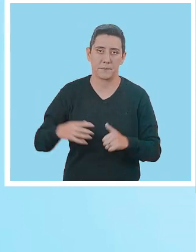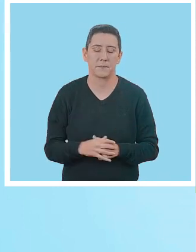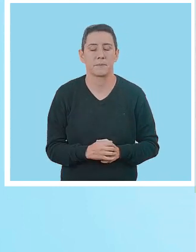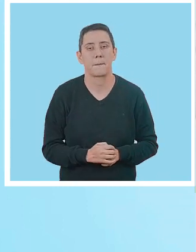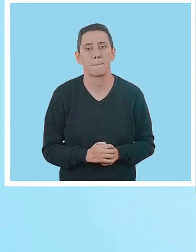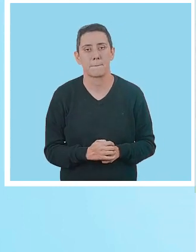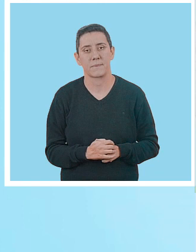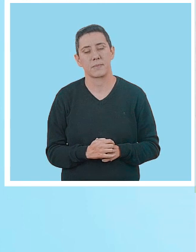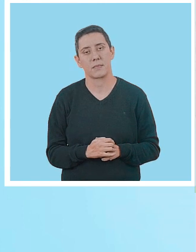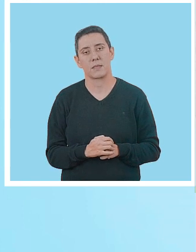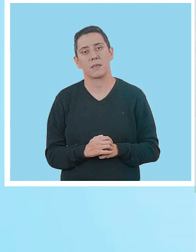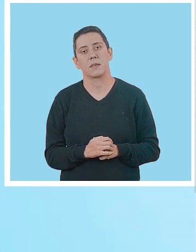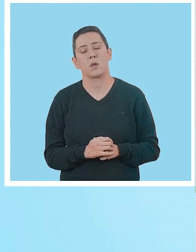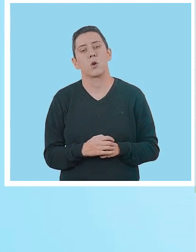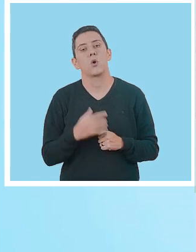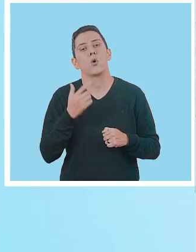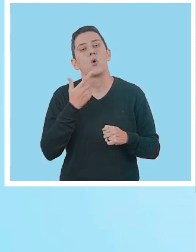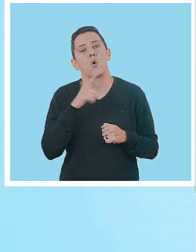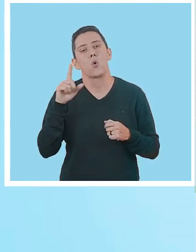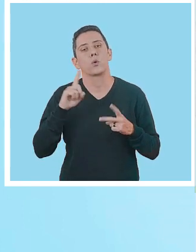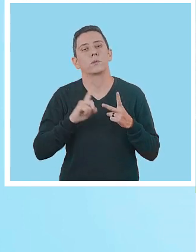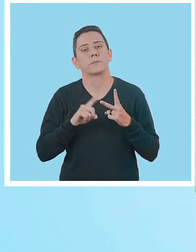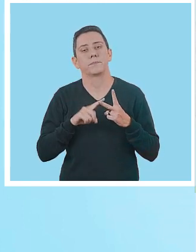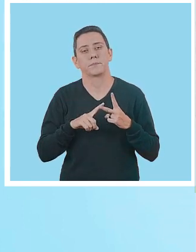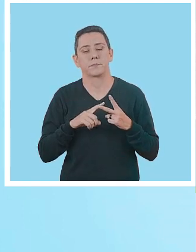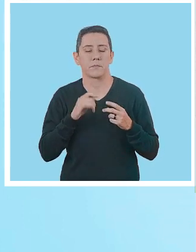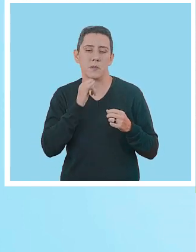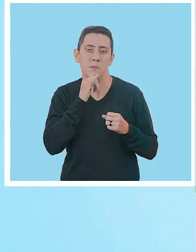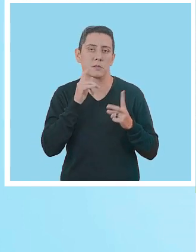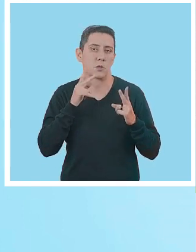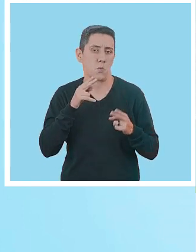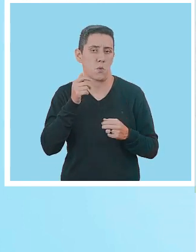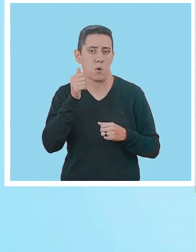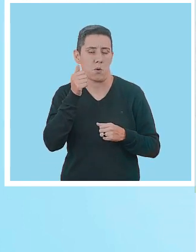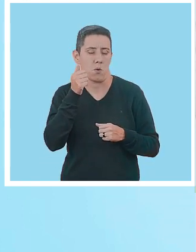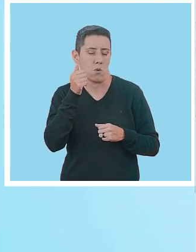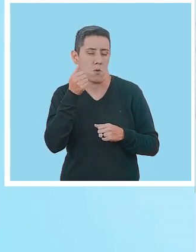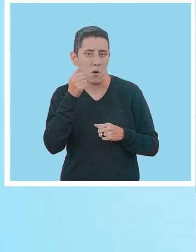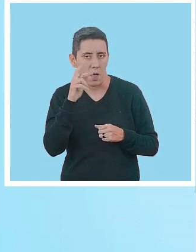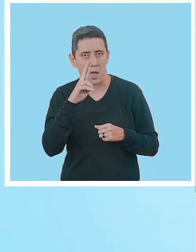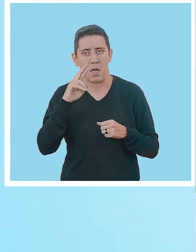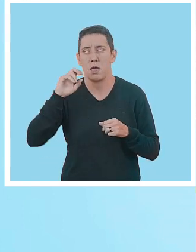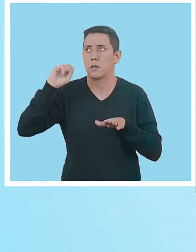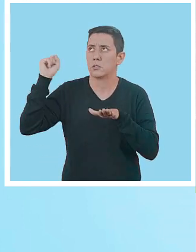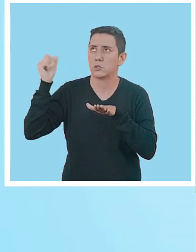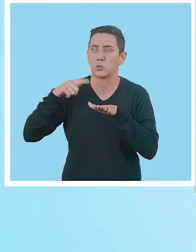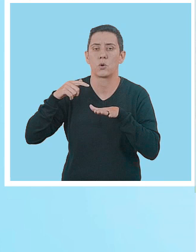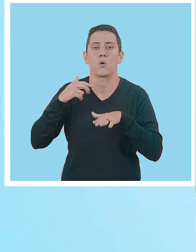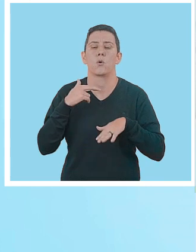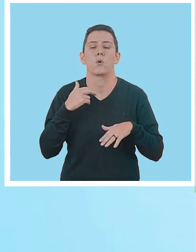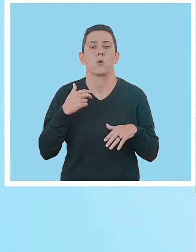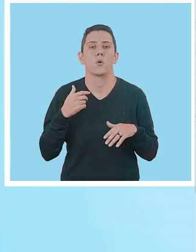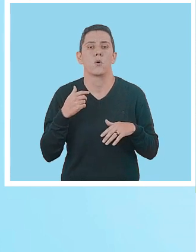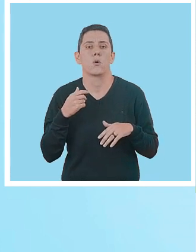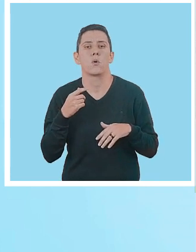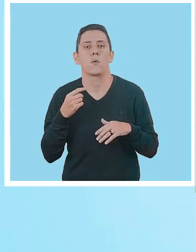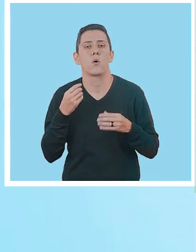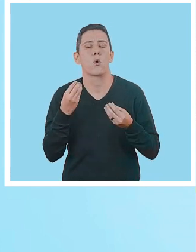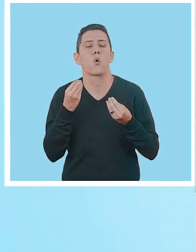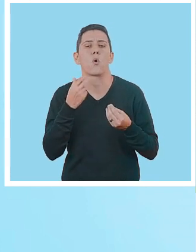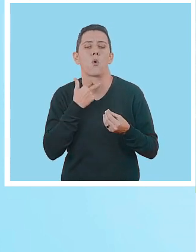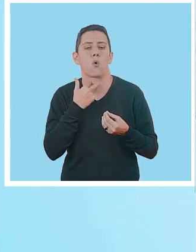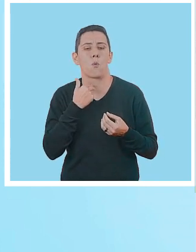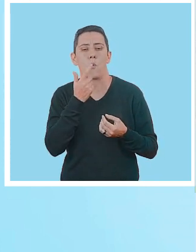importante é que a solar ela não é assim com maior dica também ela não é uma fonte despachável Ah tá que que é uma fonte